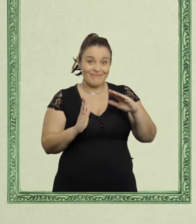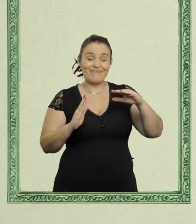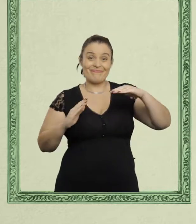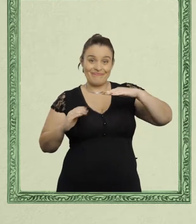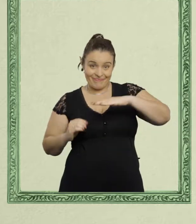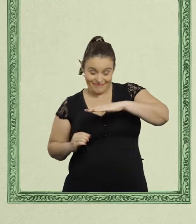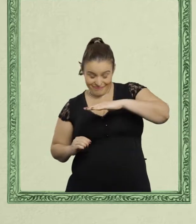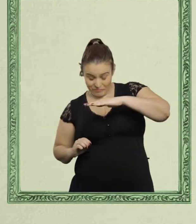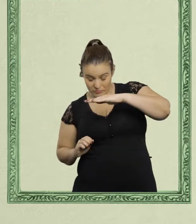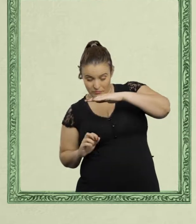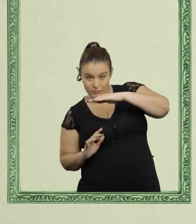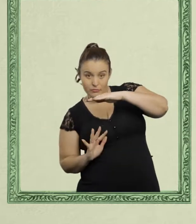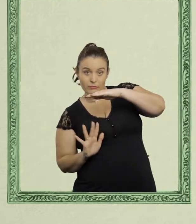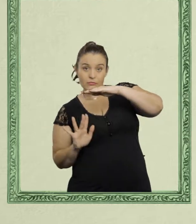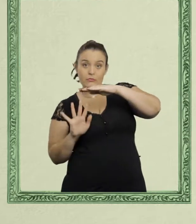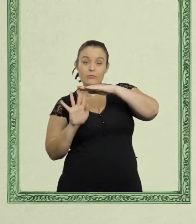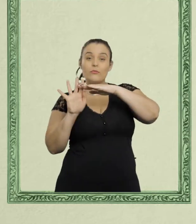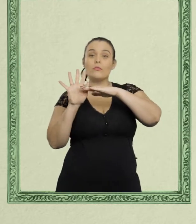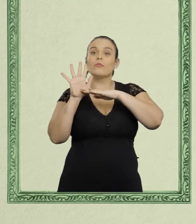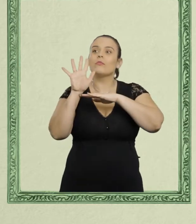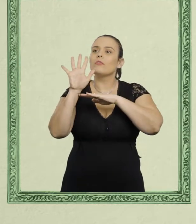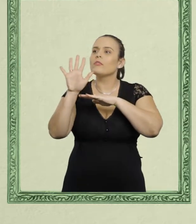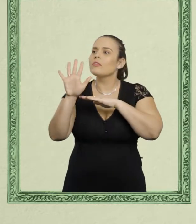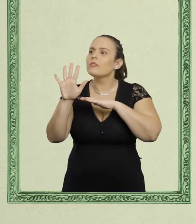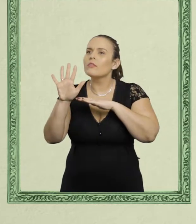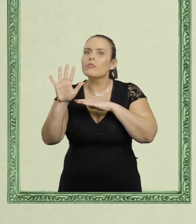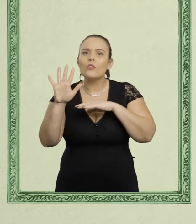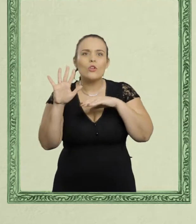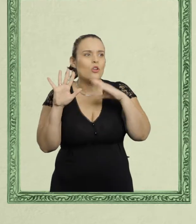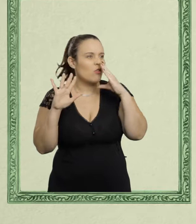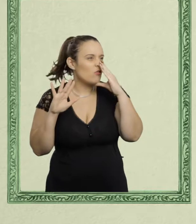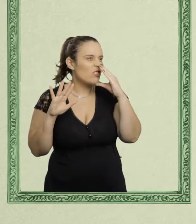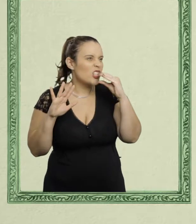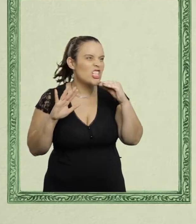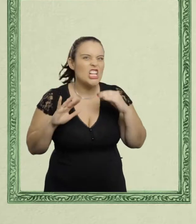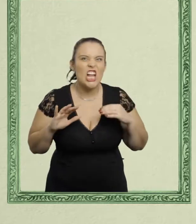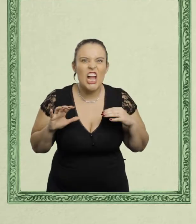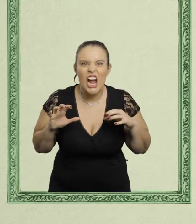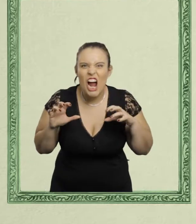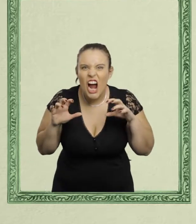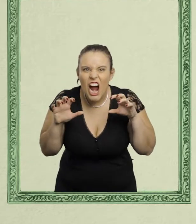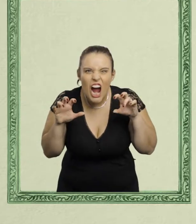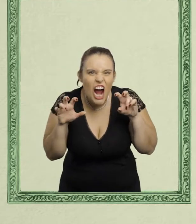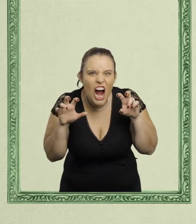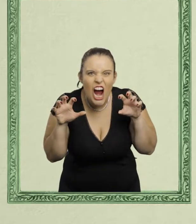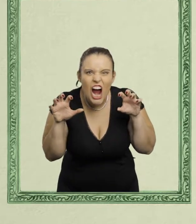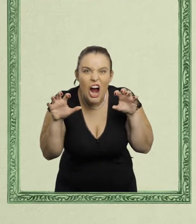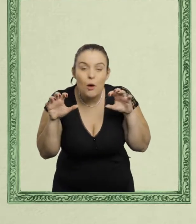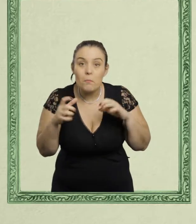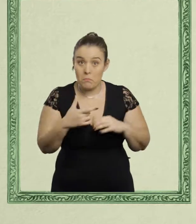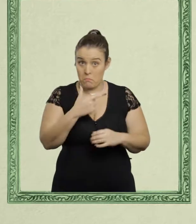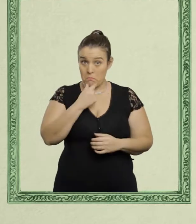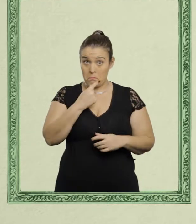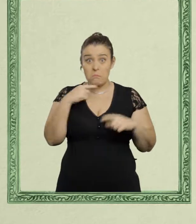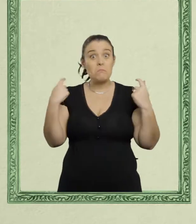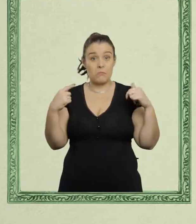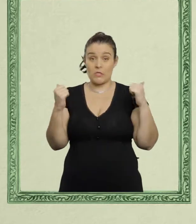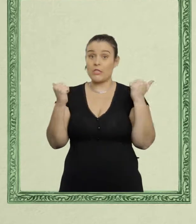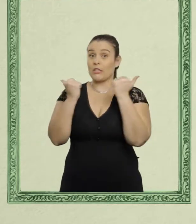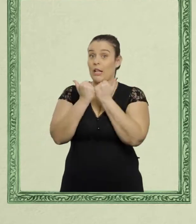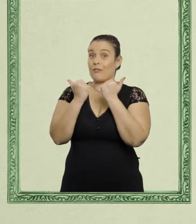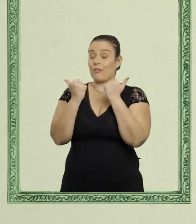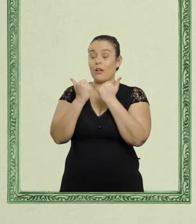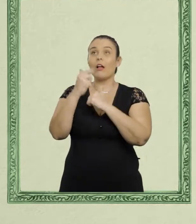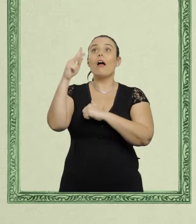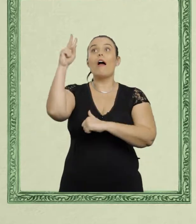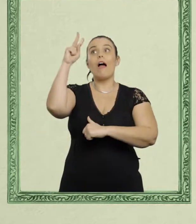perdidos saíram da casa subterrânea. Eles viram os lobos rosnando com línguas para fora. Os meninos precisavam